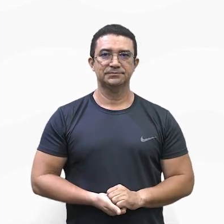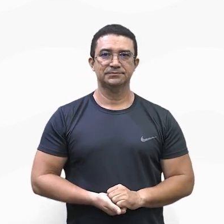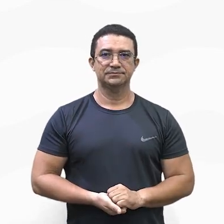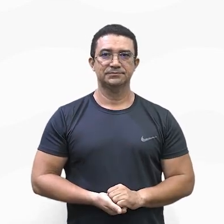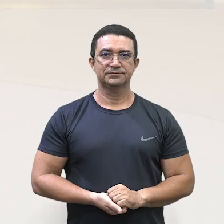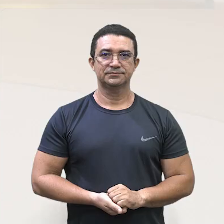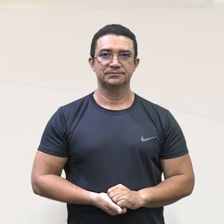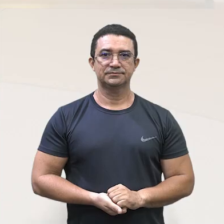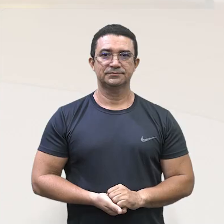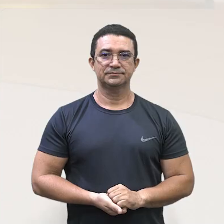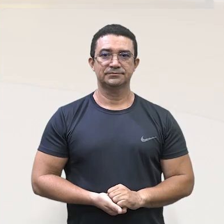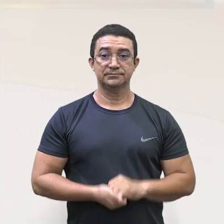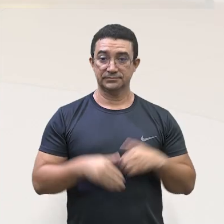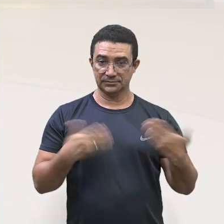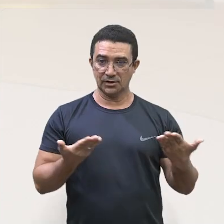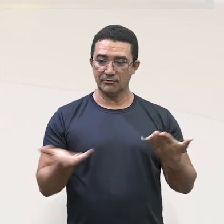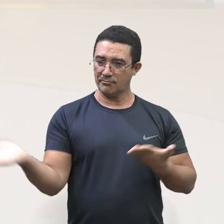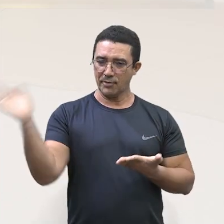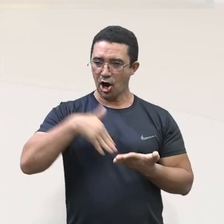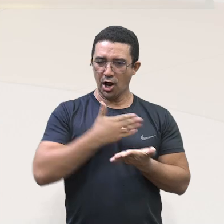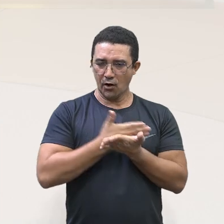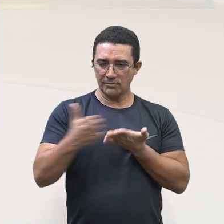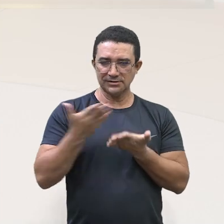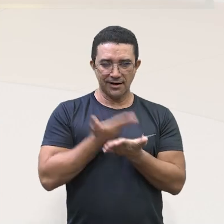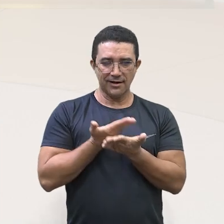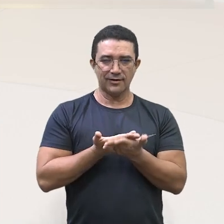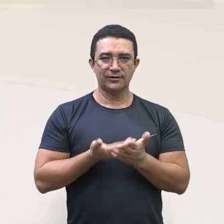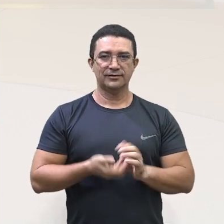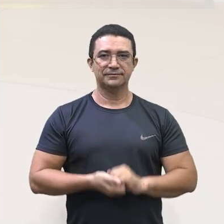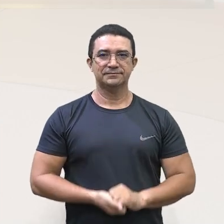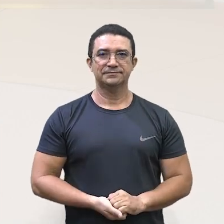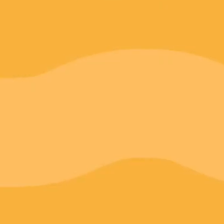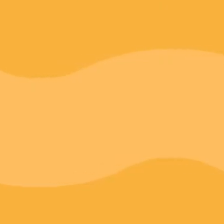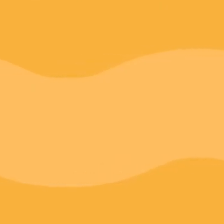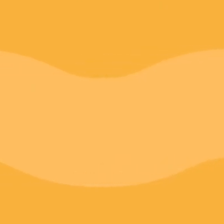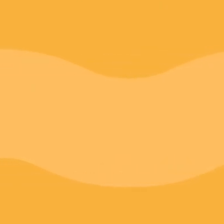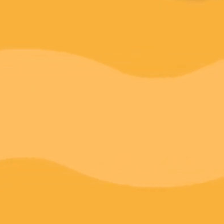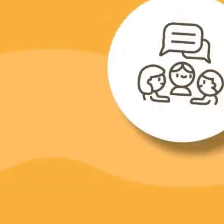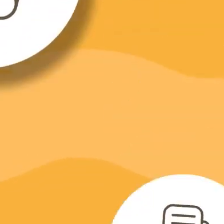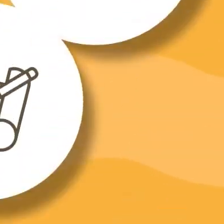empreendedorismo. Então, vamos para a nossa aula? Vamos lá.